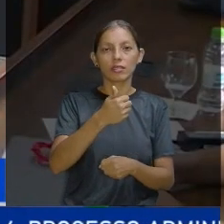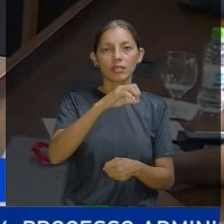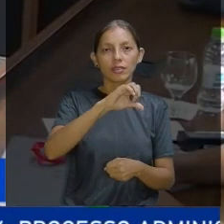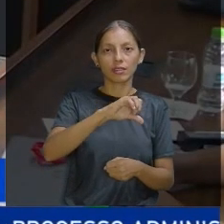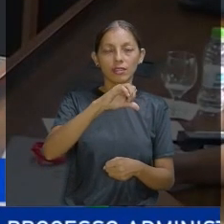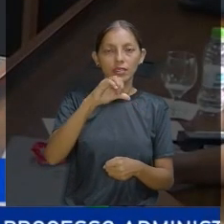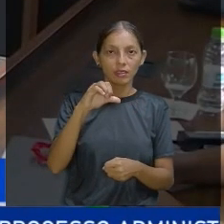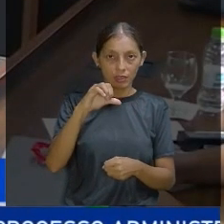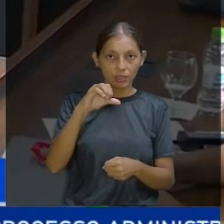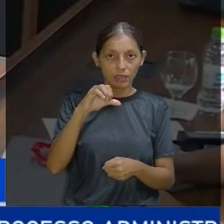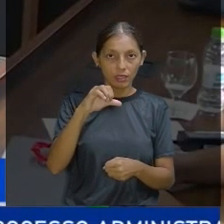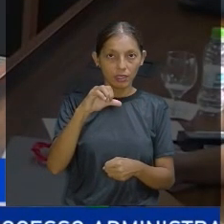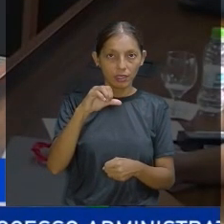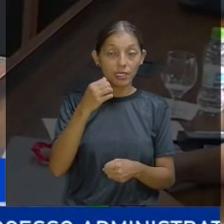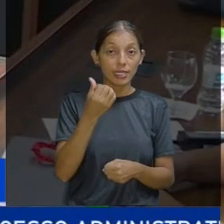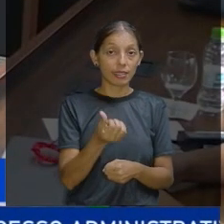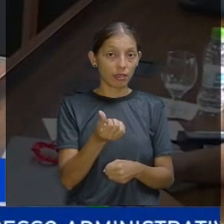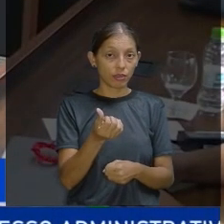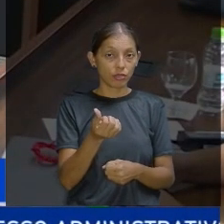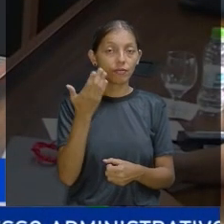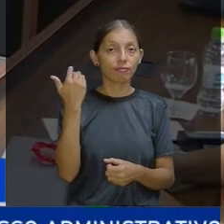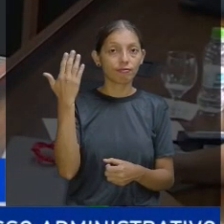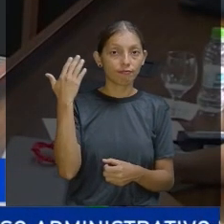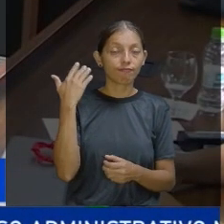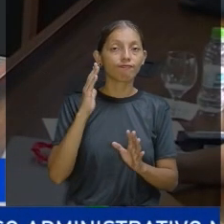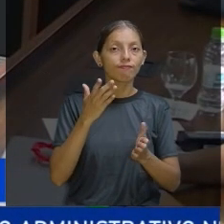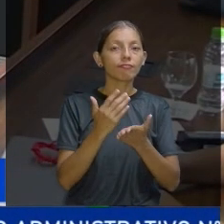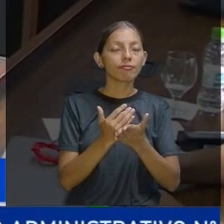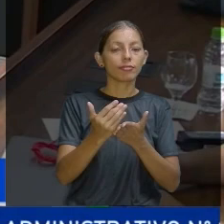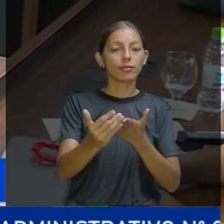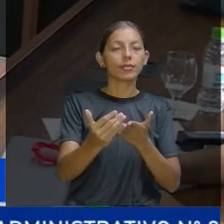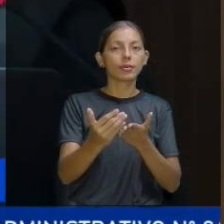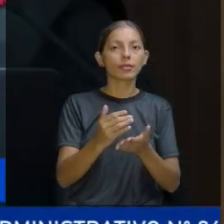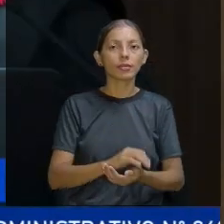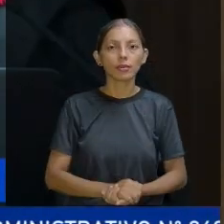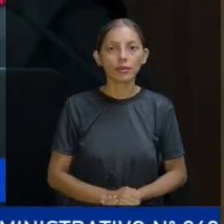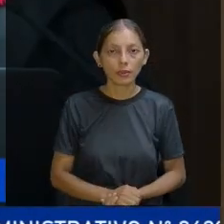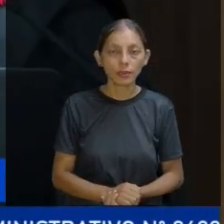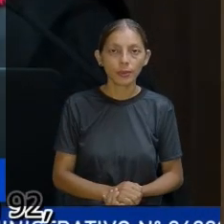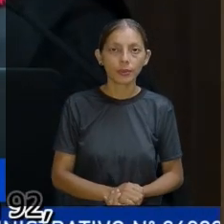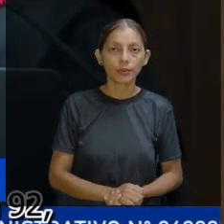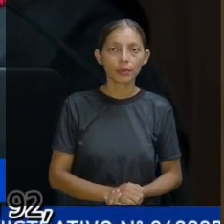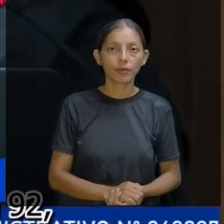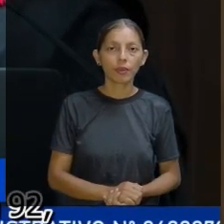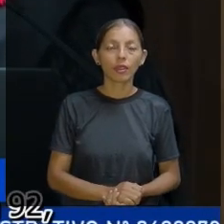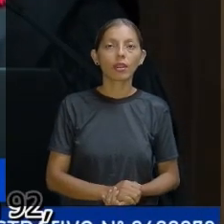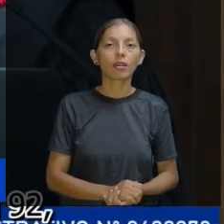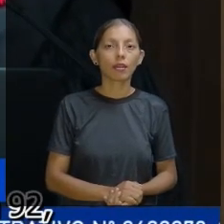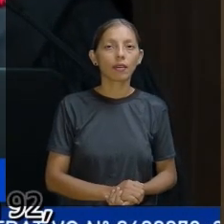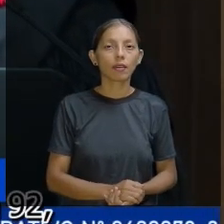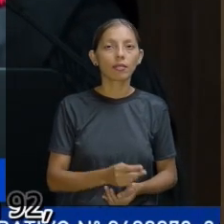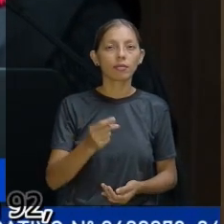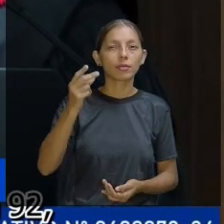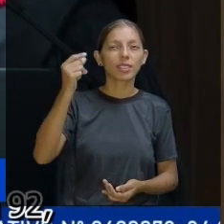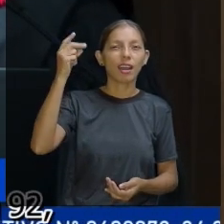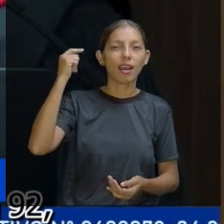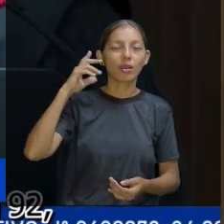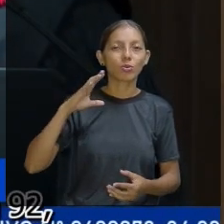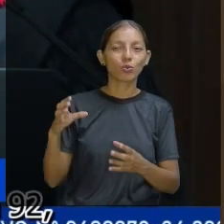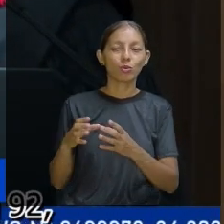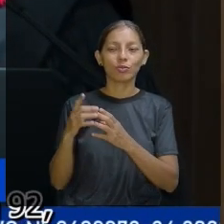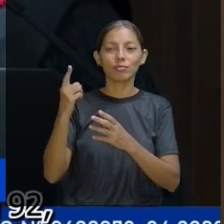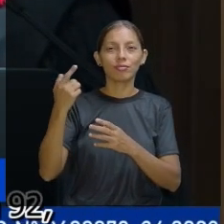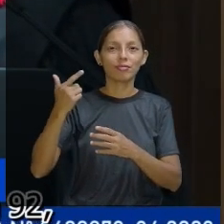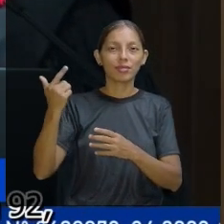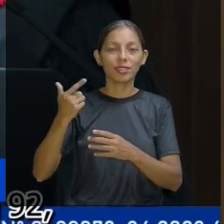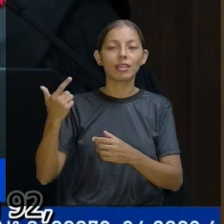aliás, desde 1996, porque a 10ª zona só foi criada depois. Nas primeiras eleições que nós tivemos aqui, em